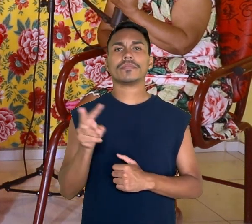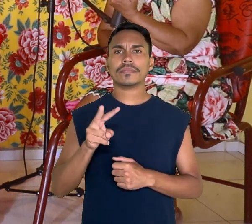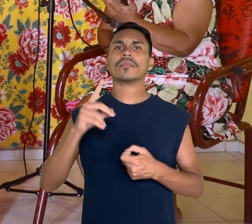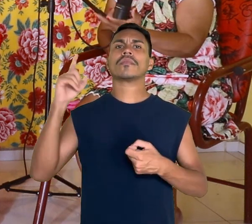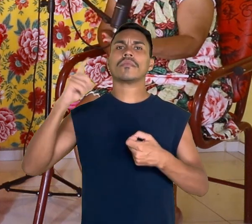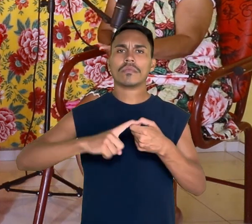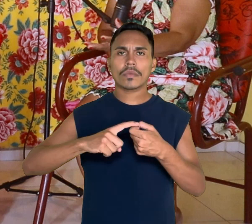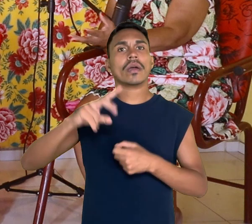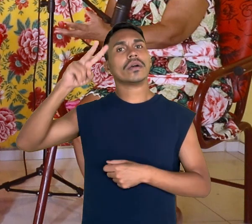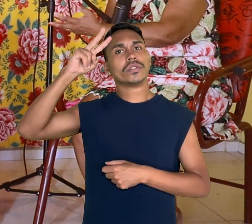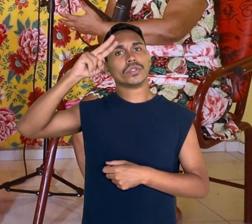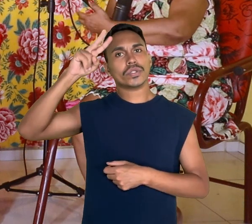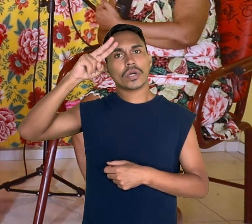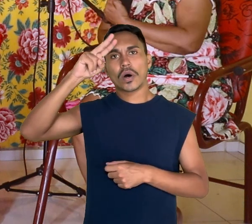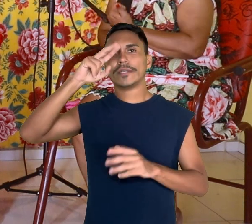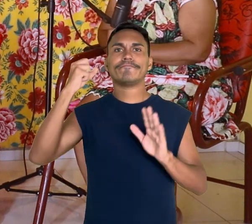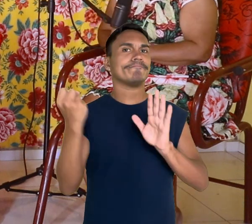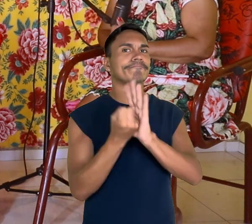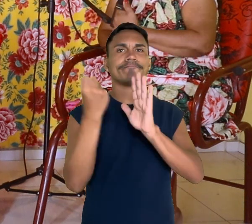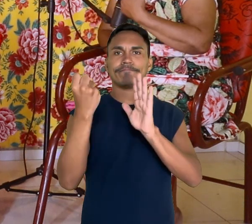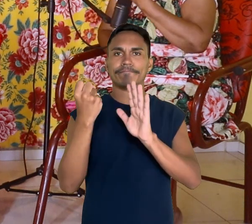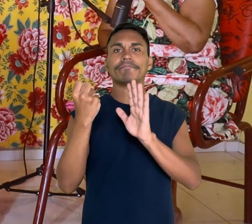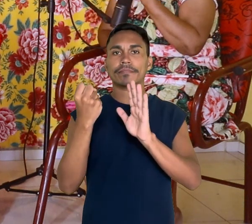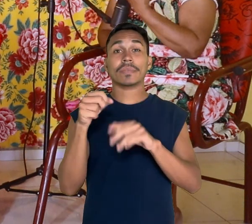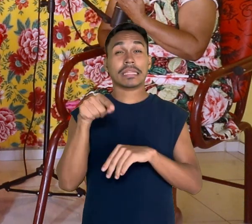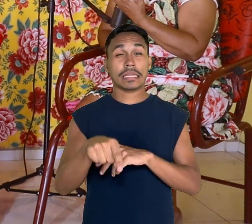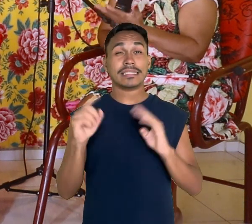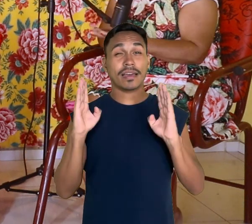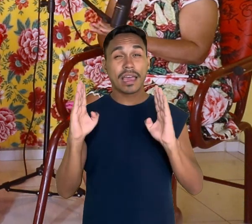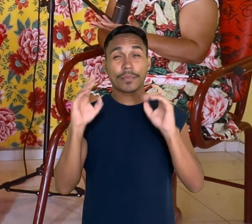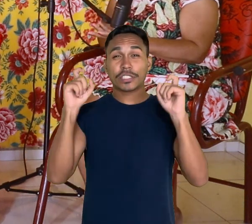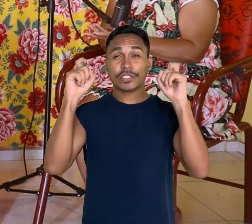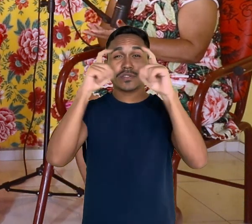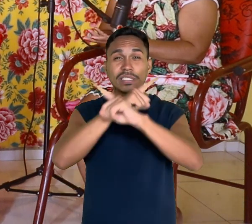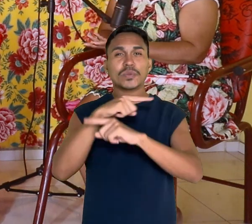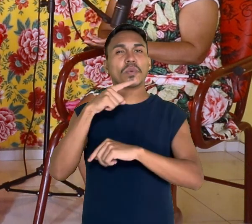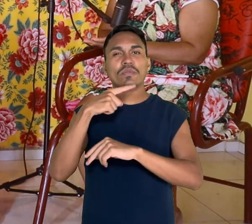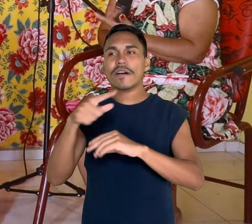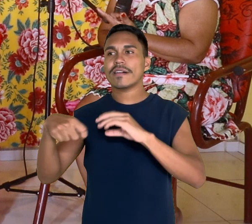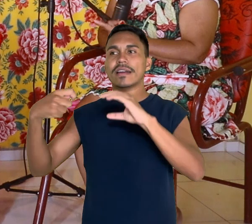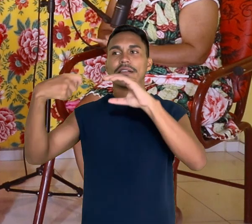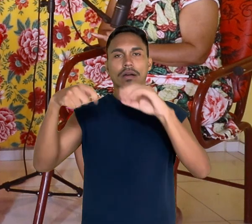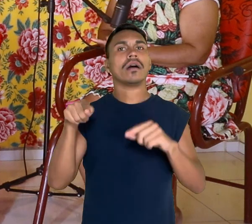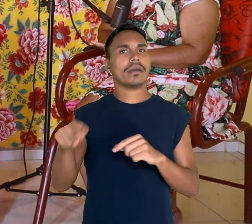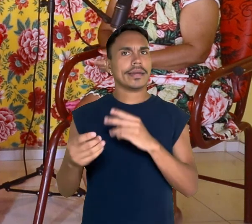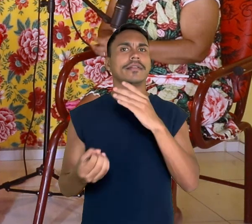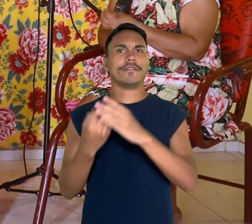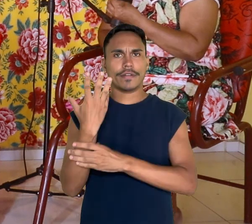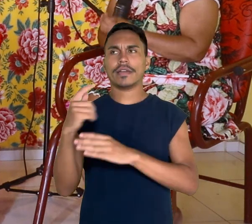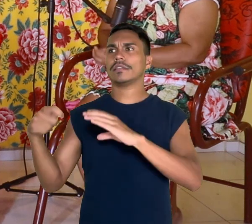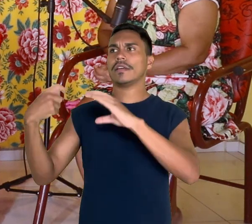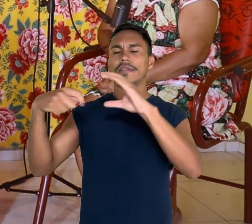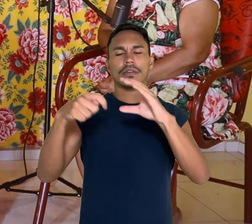voltaram, mas ele deixou toda a nossa história registrada. Nessa época era difícil, a gente não tinha condição de fazer um DVD.